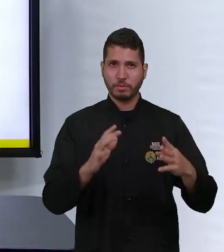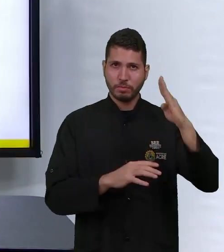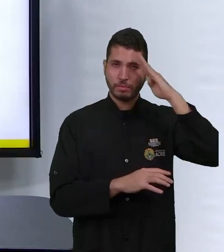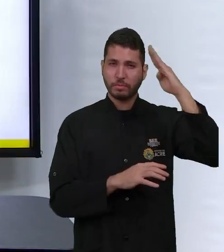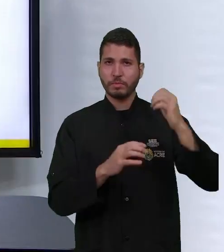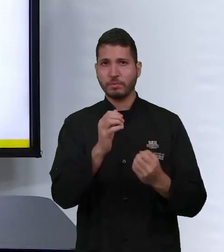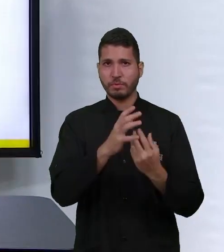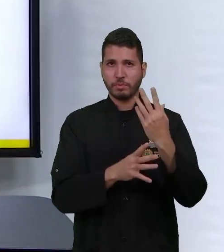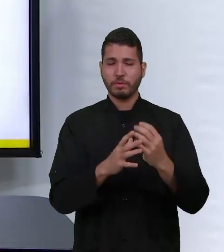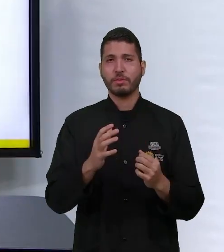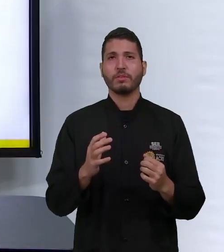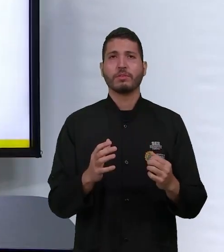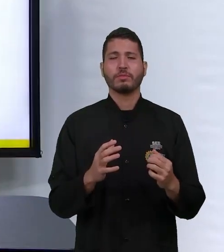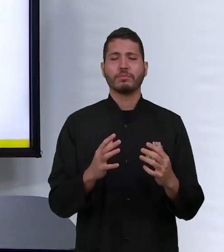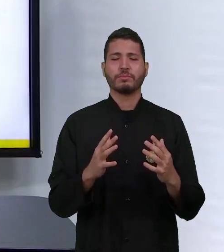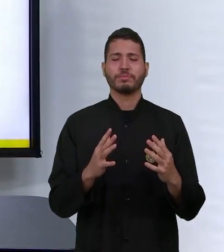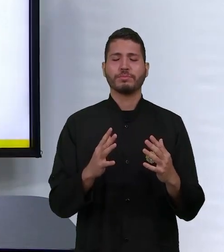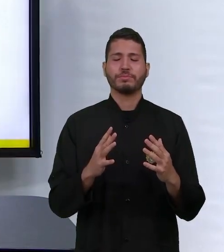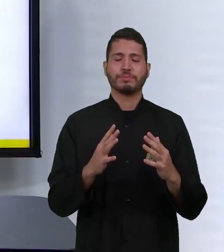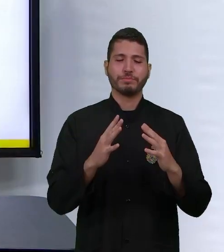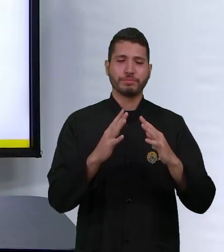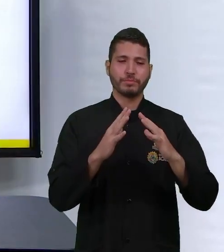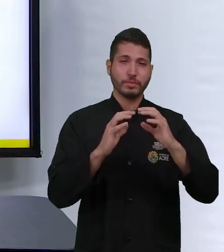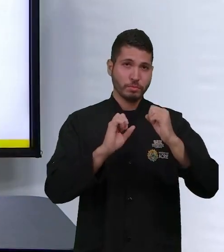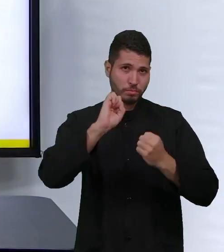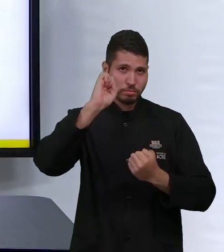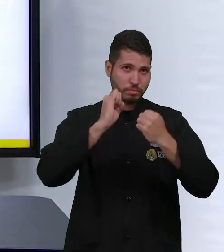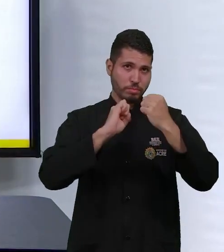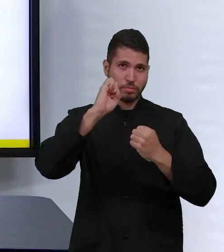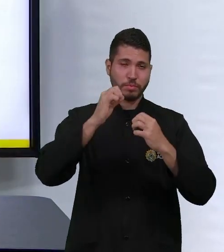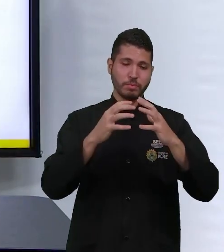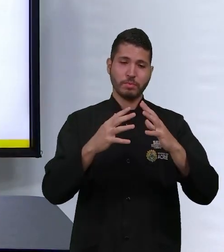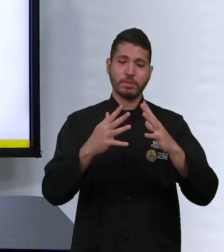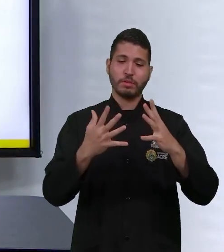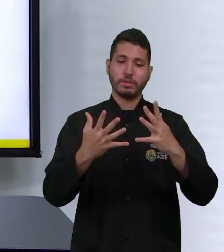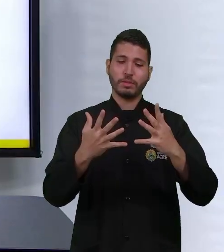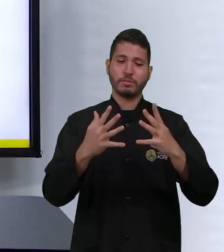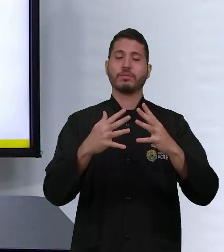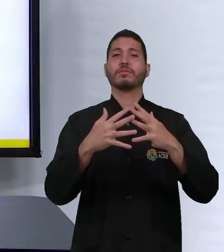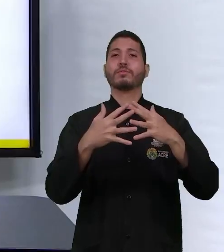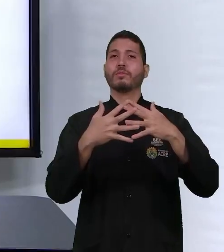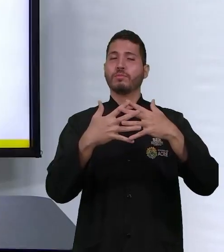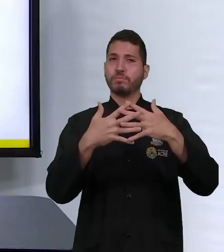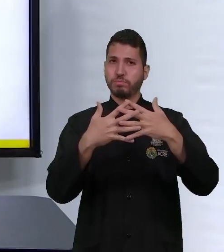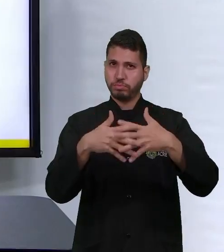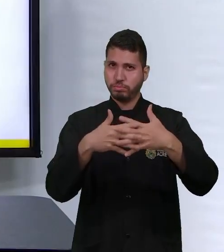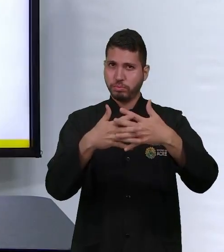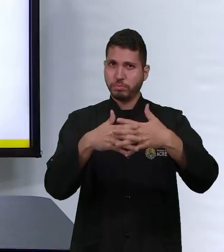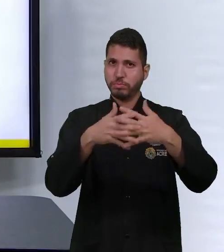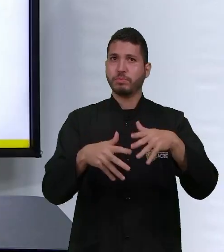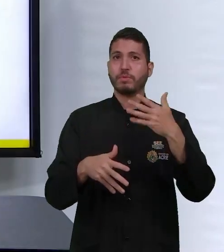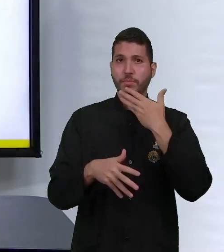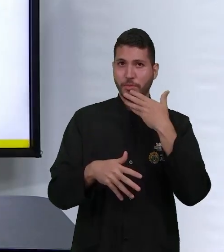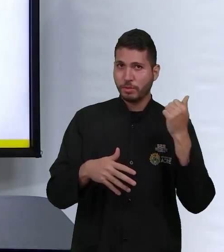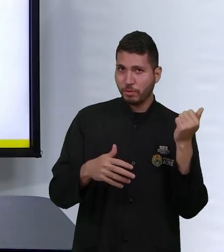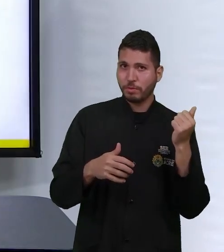Ela possibilitou uma produção muito maior e uma velocidade maior ainda.